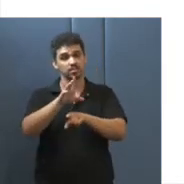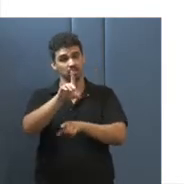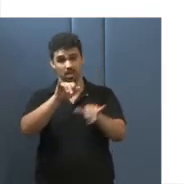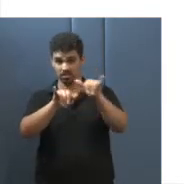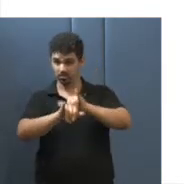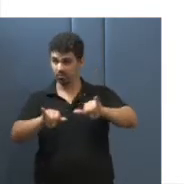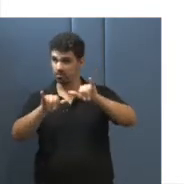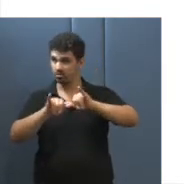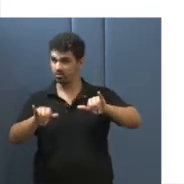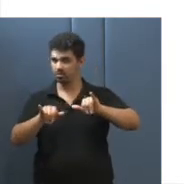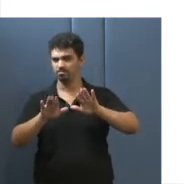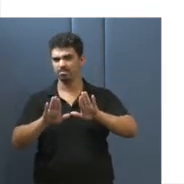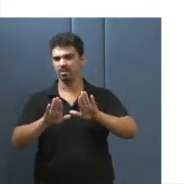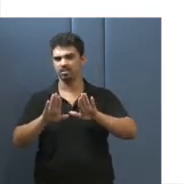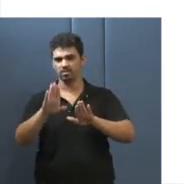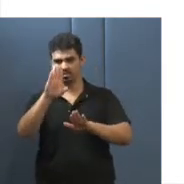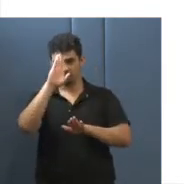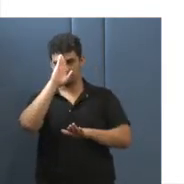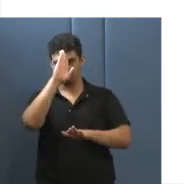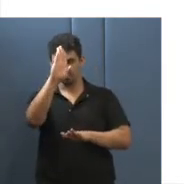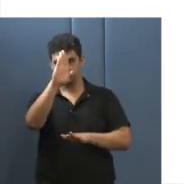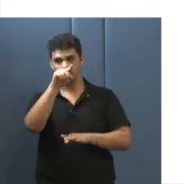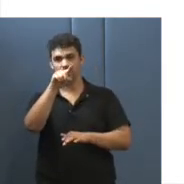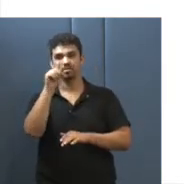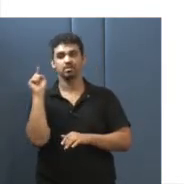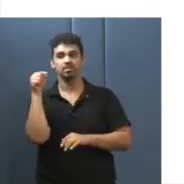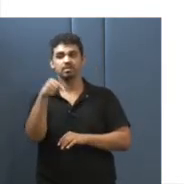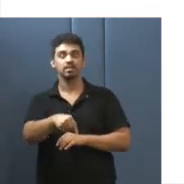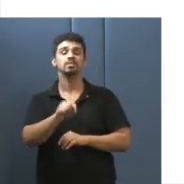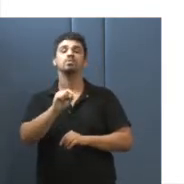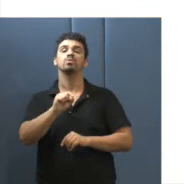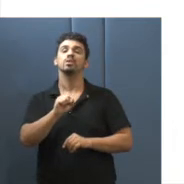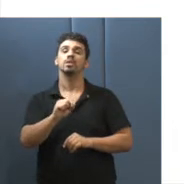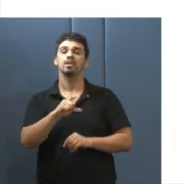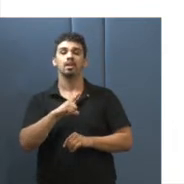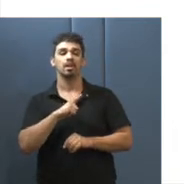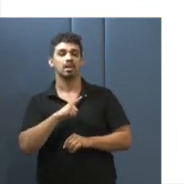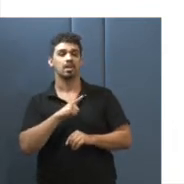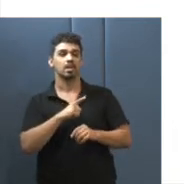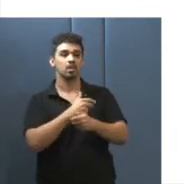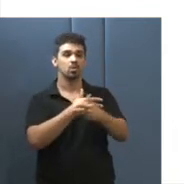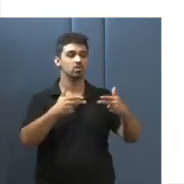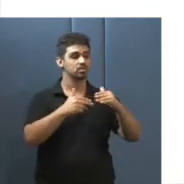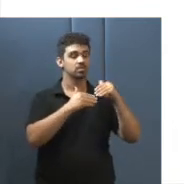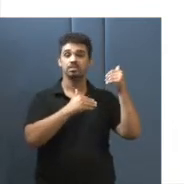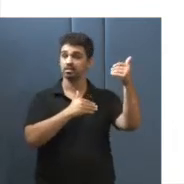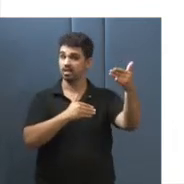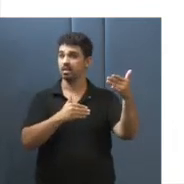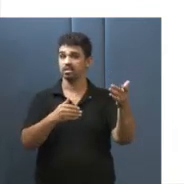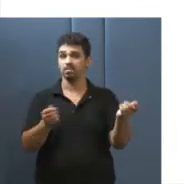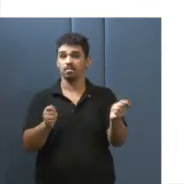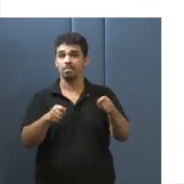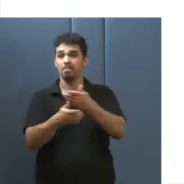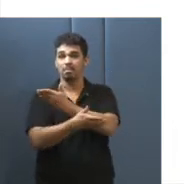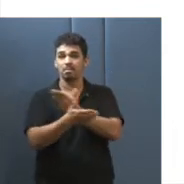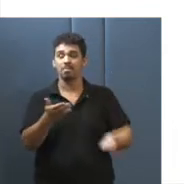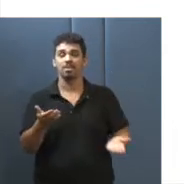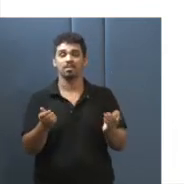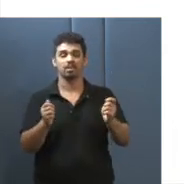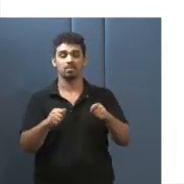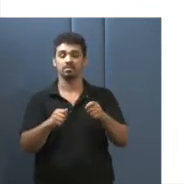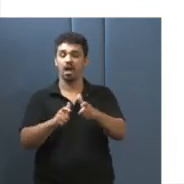mas acho que a ideia principal é trazer essa noção de correlação entre choques externos e perda na capacidade, aumento do